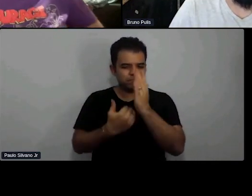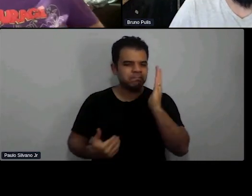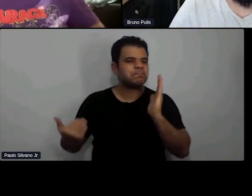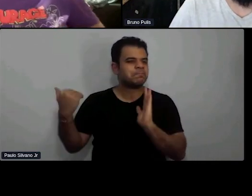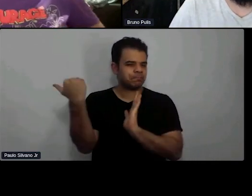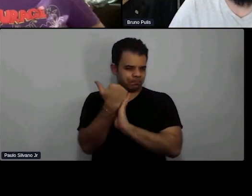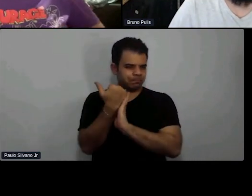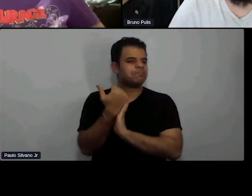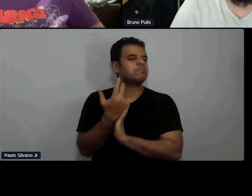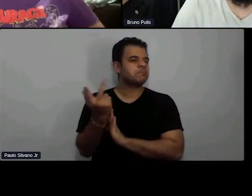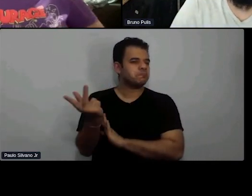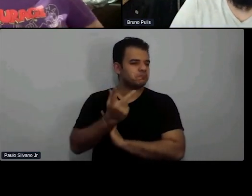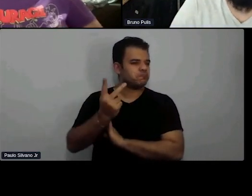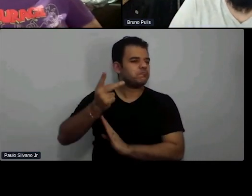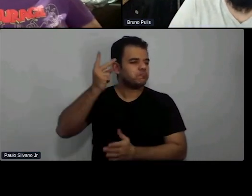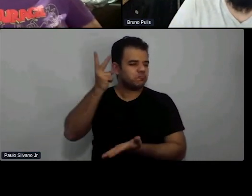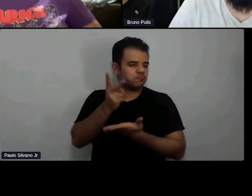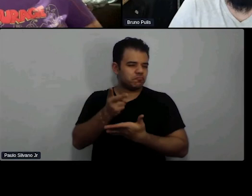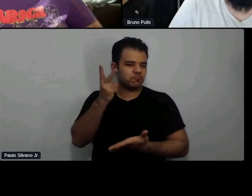sempre